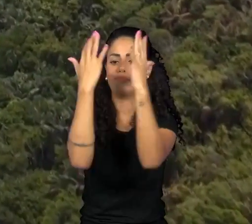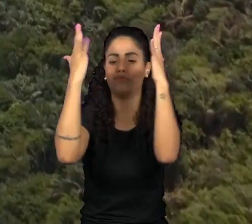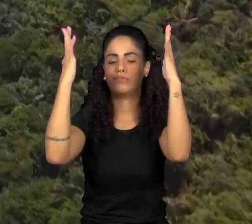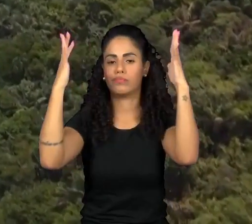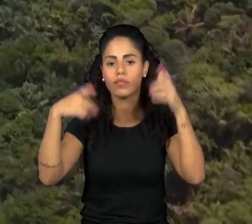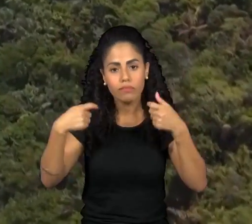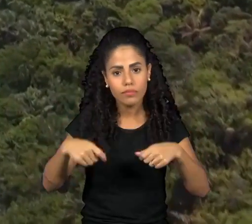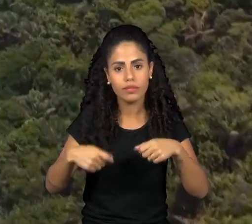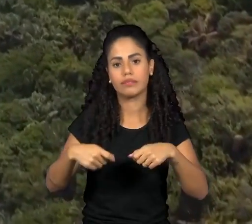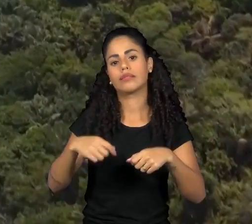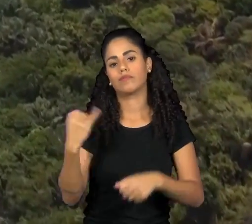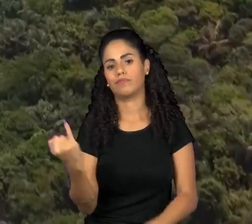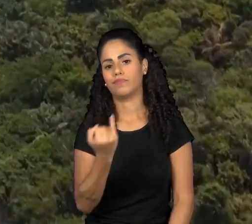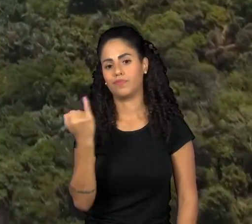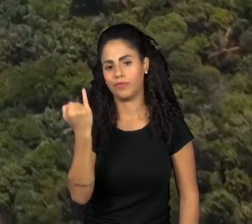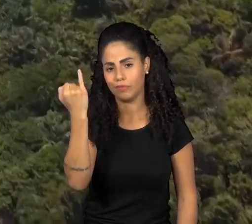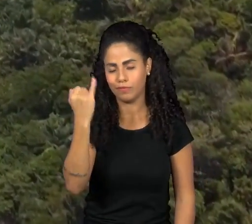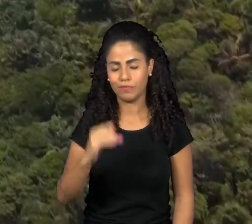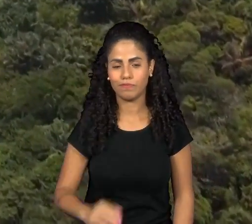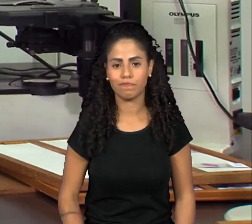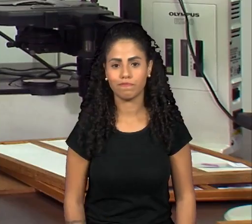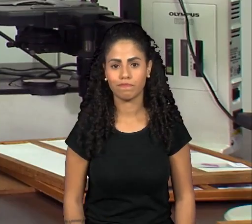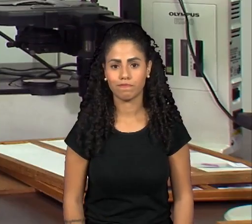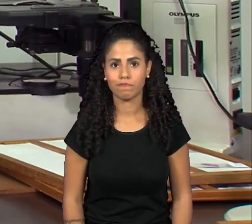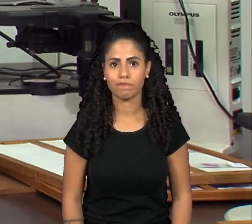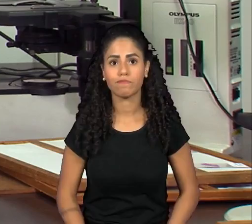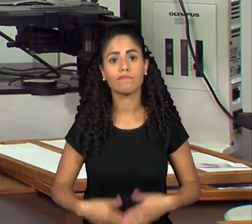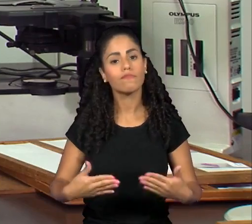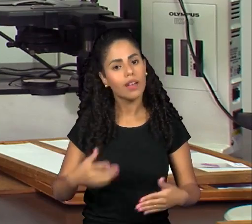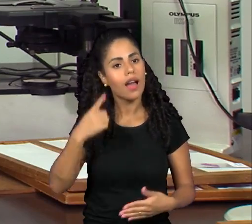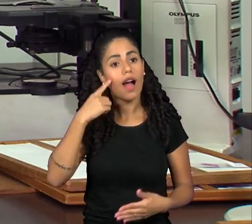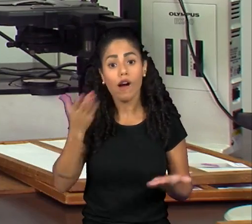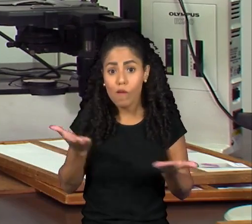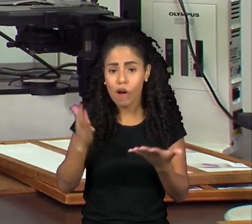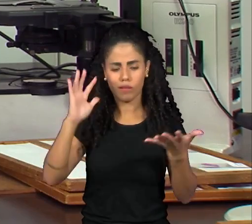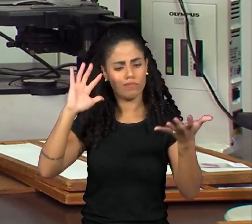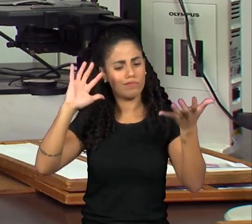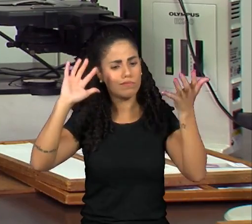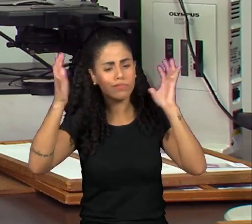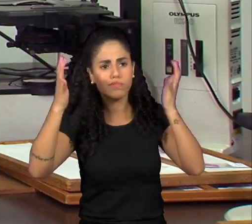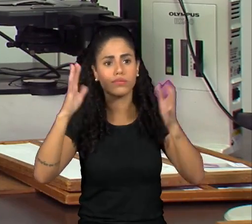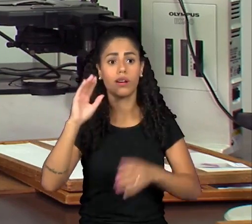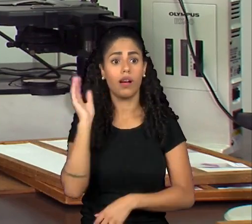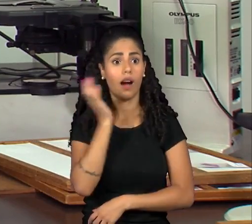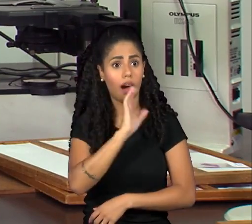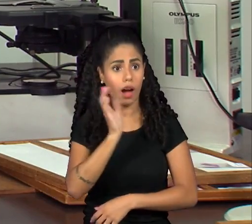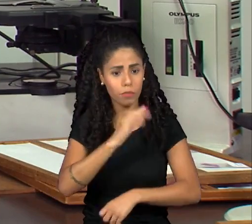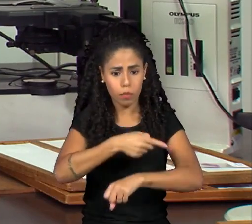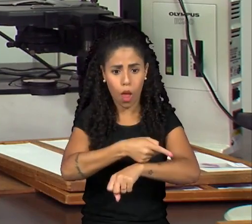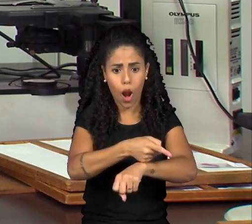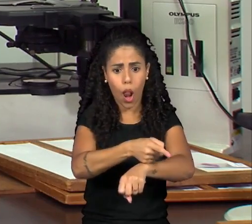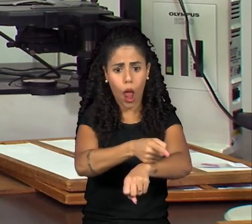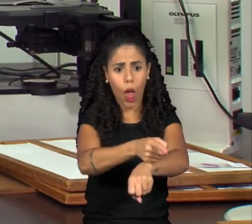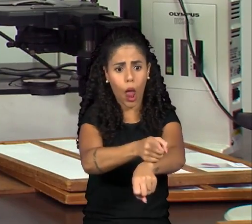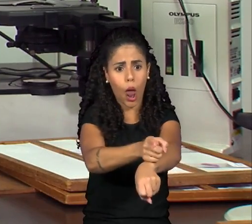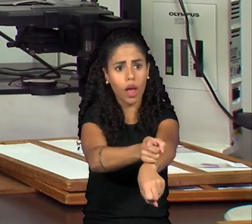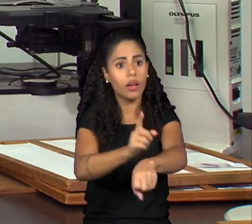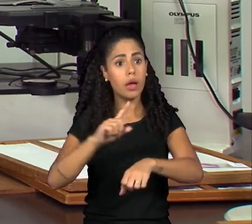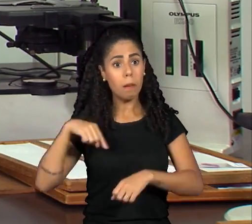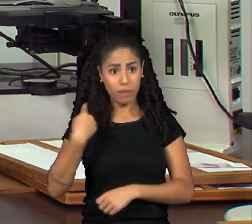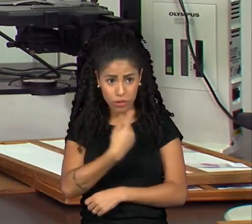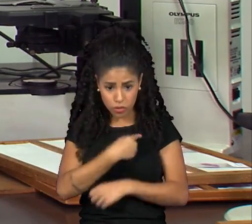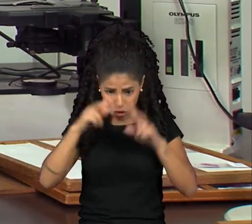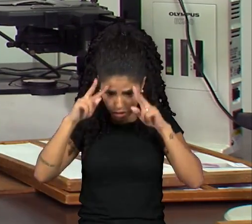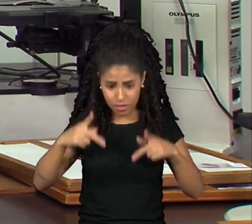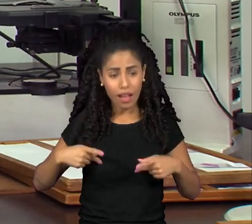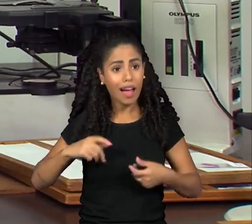naturais dos centros urbanos. A ampulheta da mudança climática está correndo rápido. A da nossa adaptação, ela está